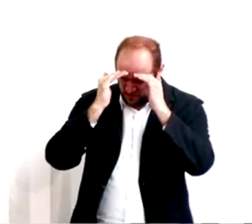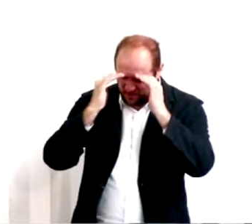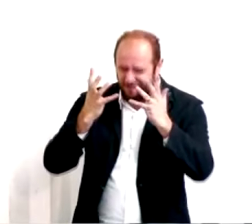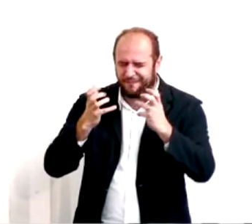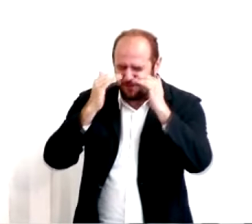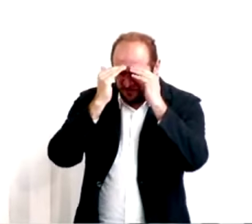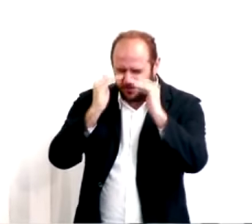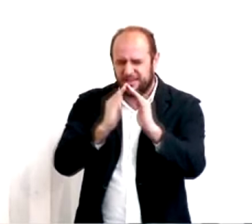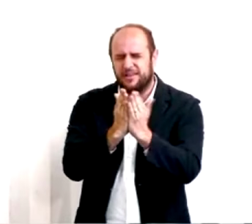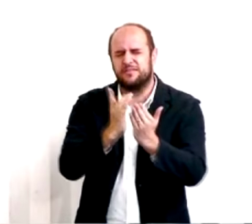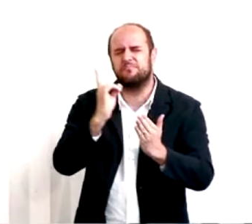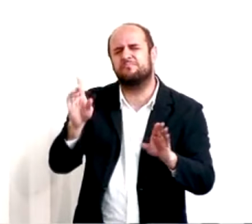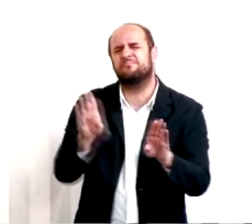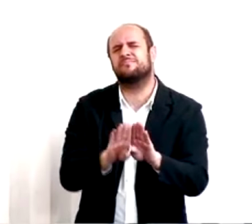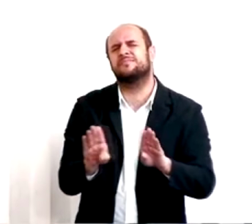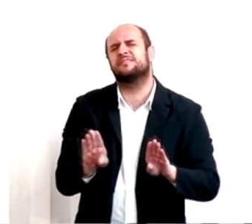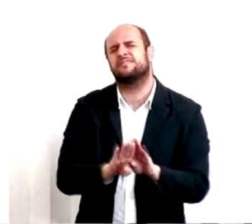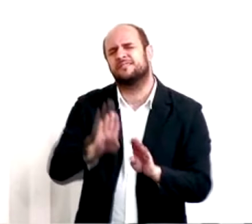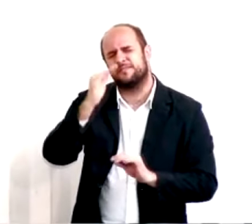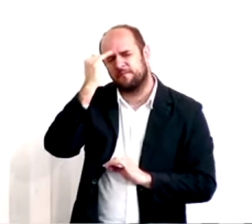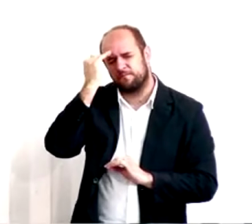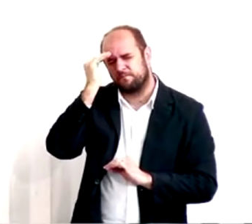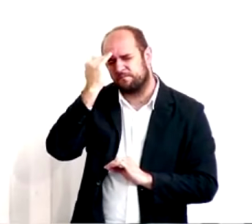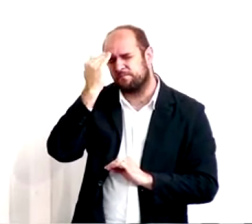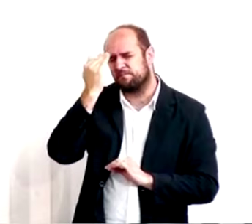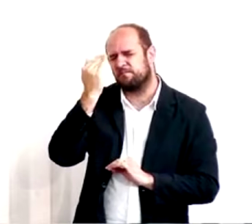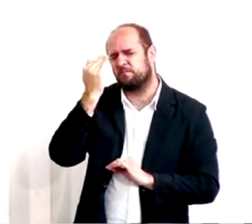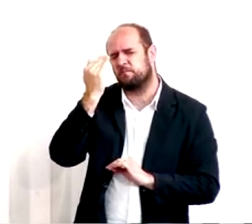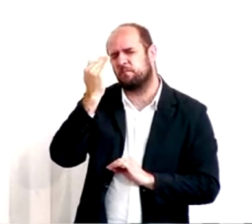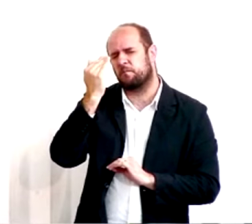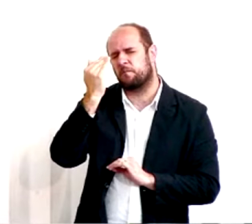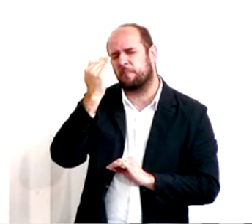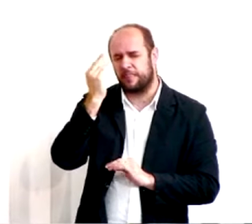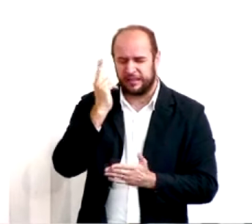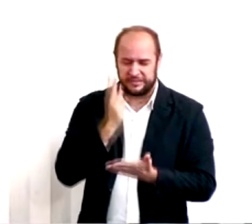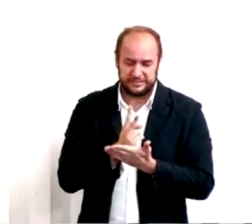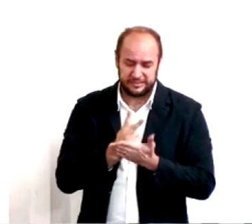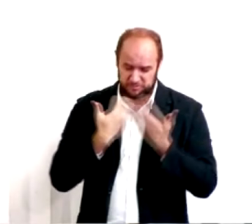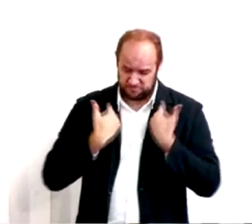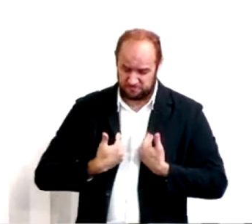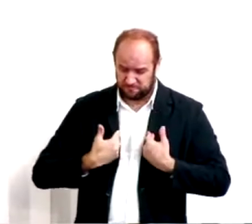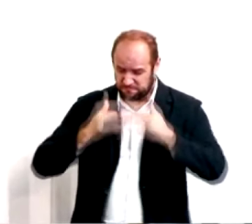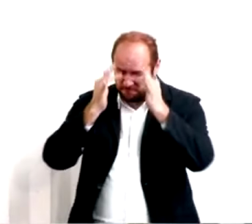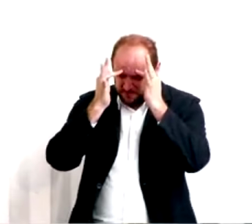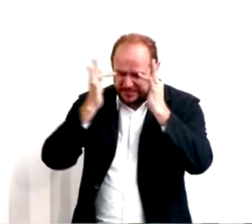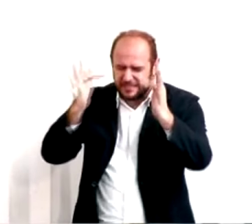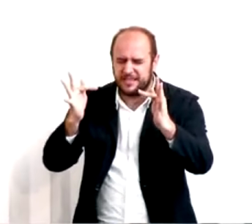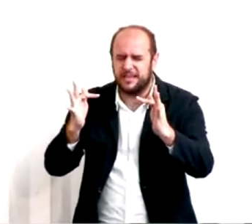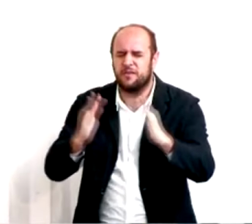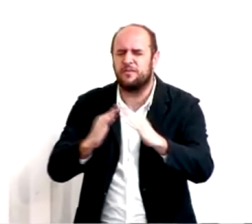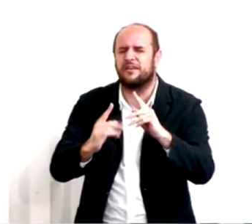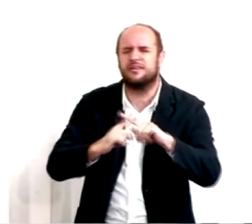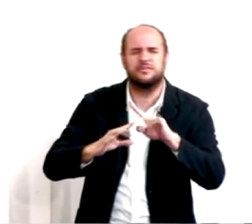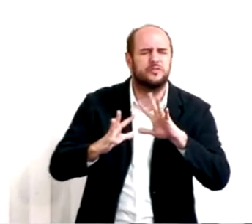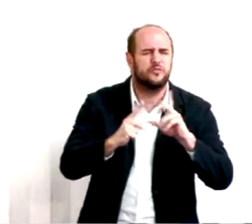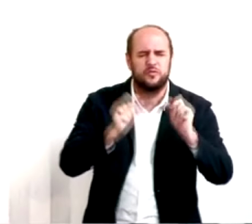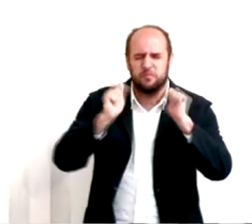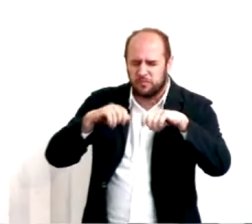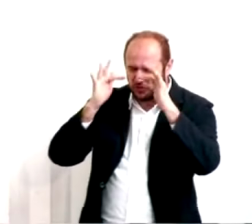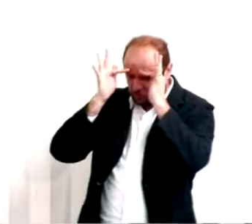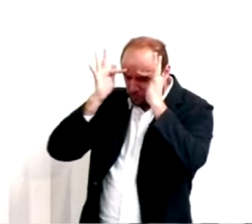obediência a tua palavra para que a tua igreja te glorifique seja encontrada fiel seja encontrada esperançosa seja